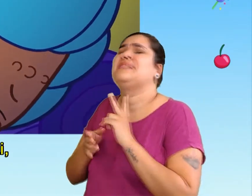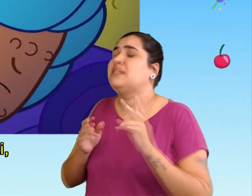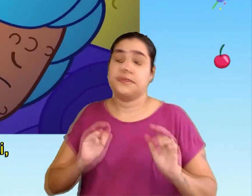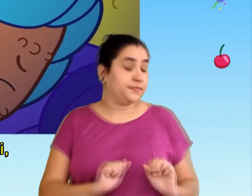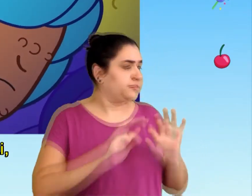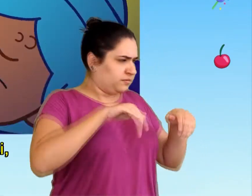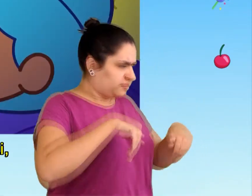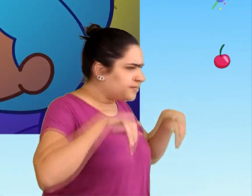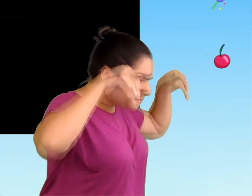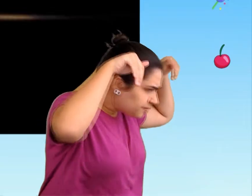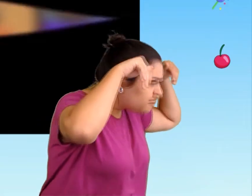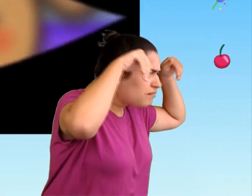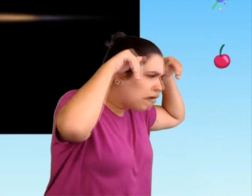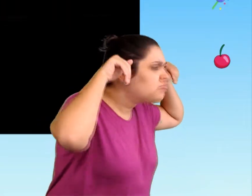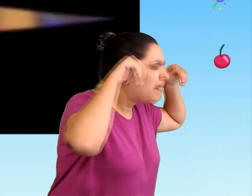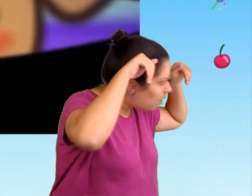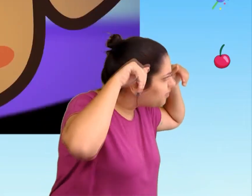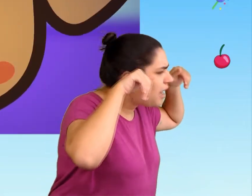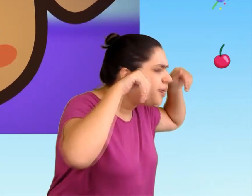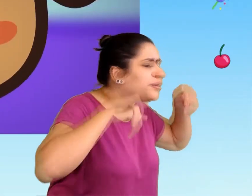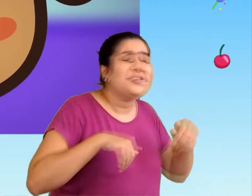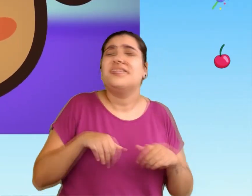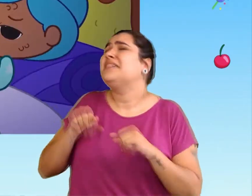Não, não.